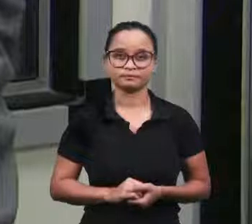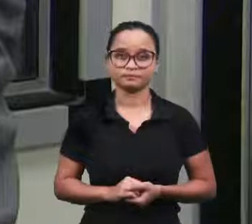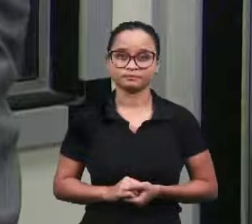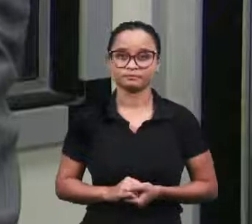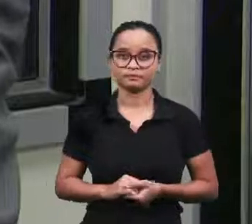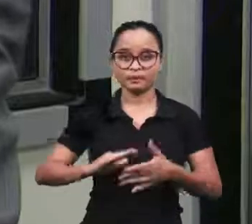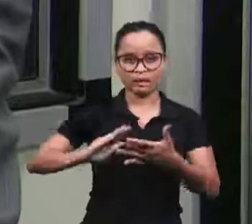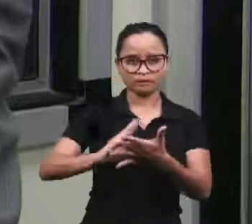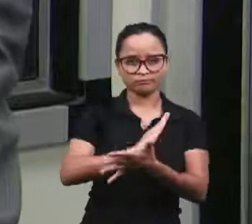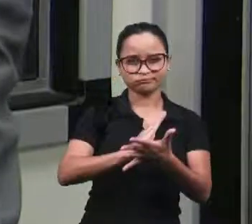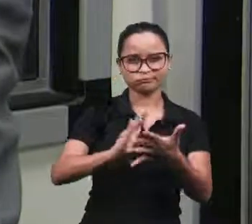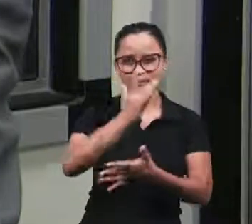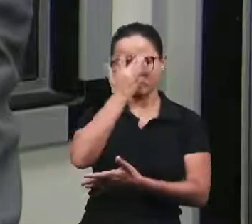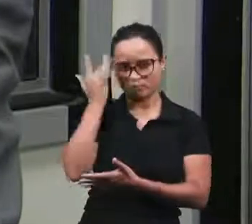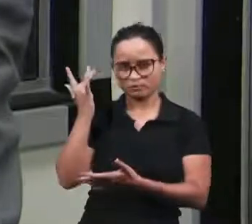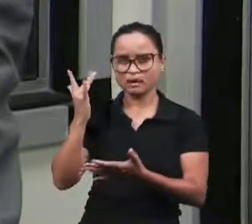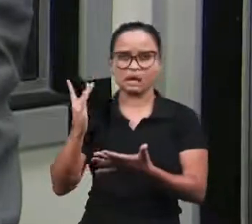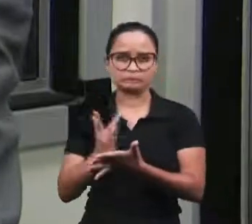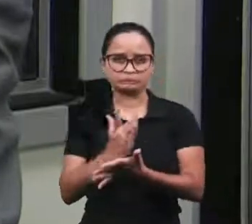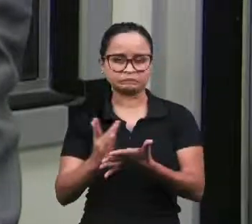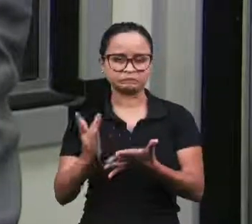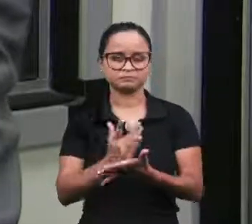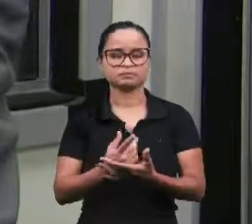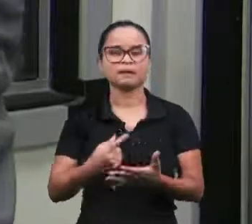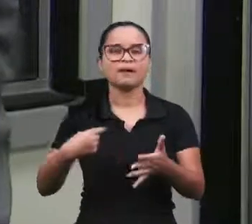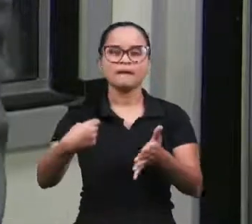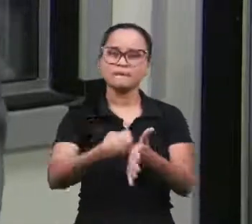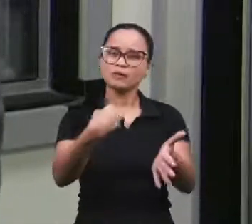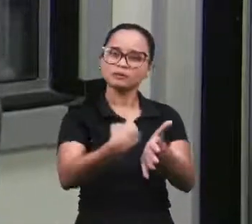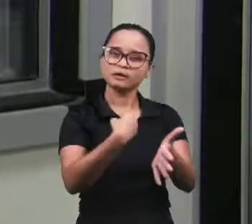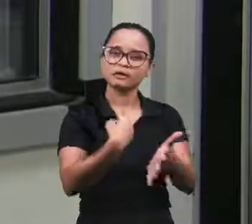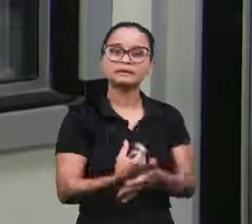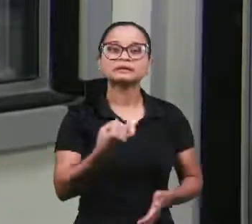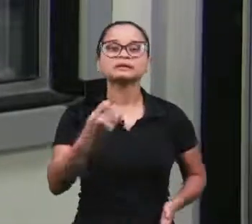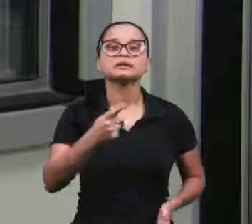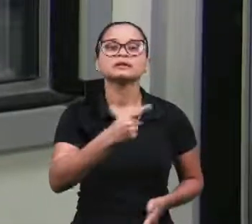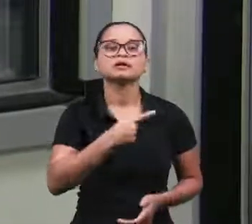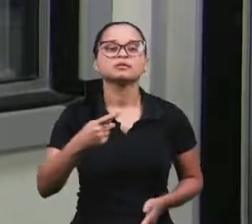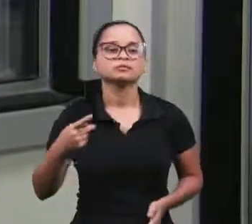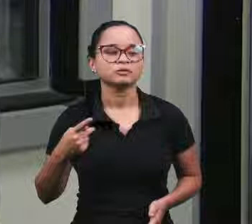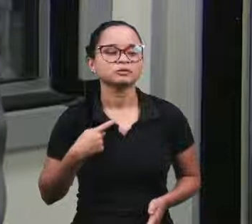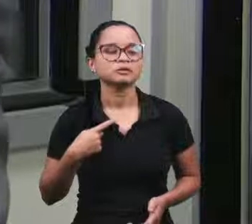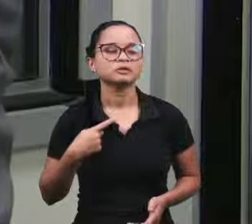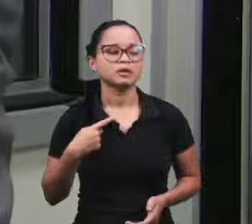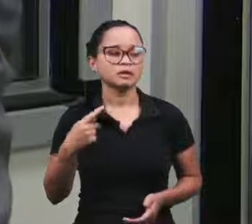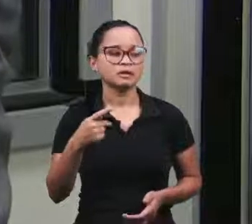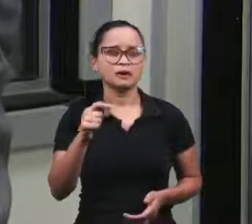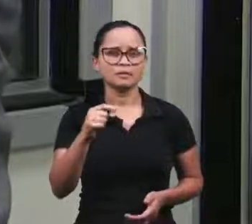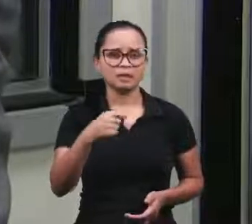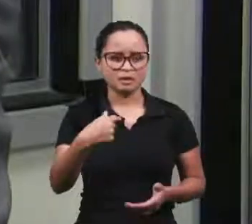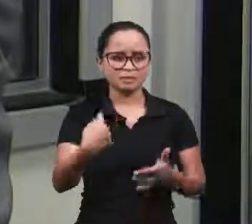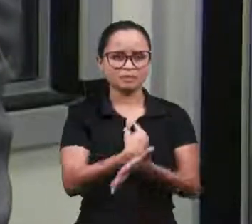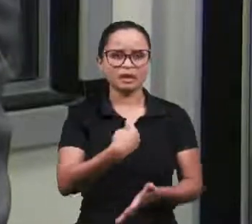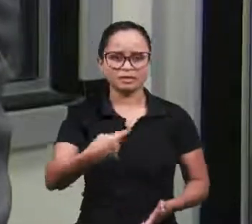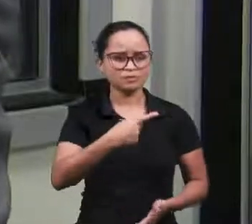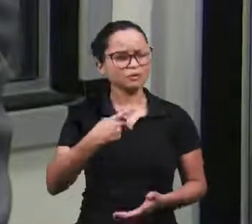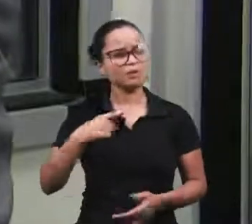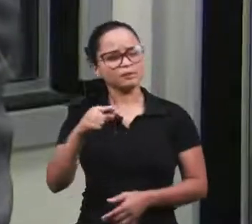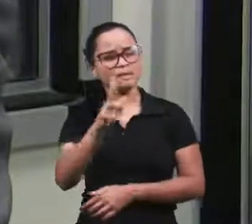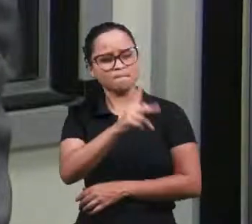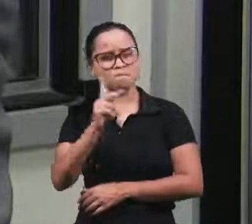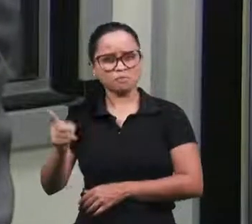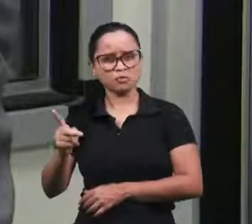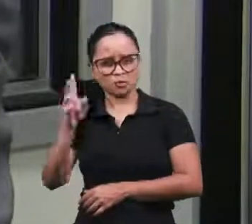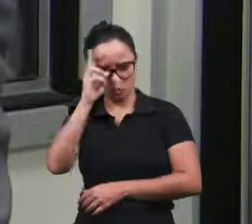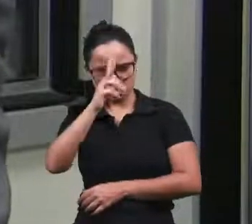algumas pessoas me perguntaram algumas vezes se eu era professor de história. Mas você vê como é que são